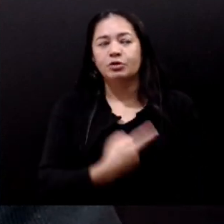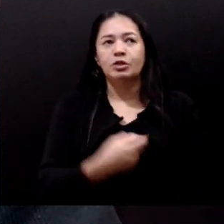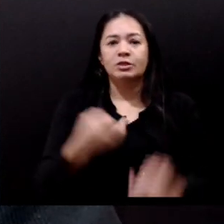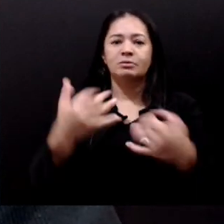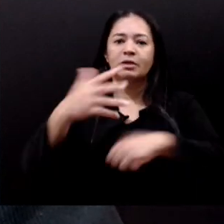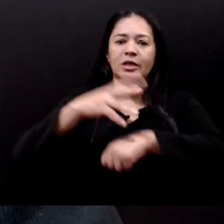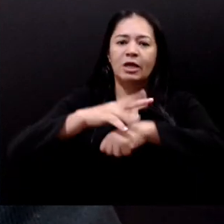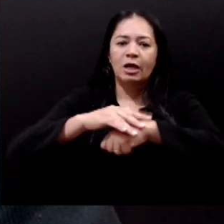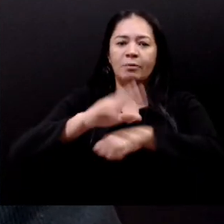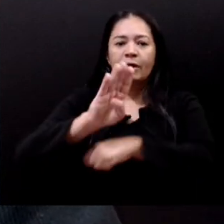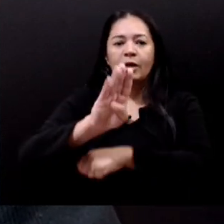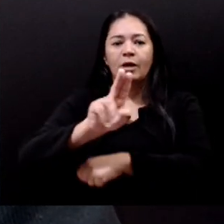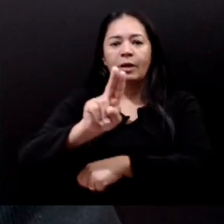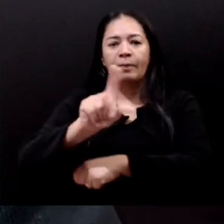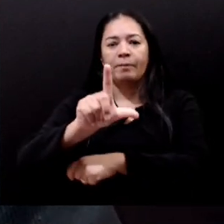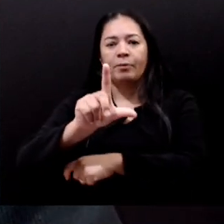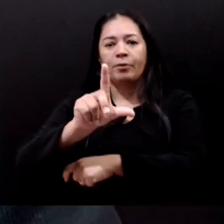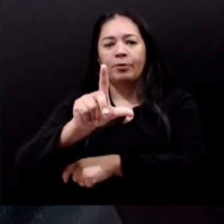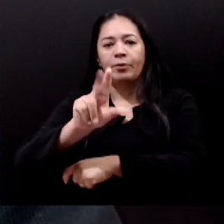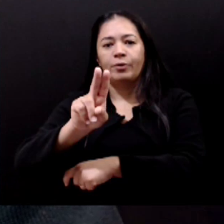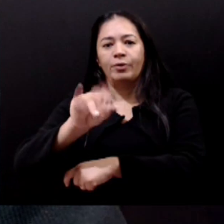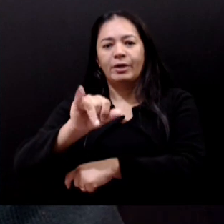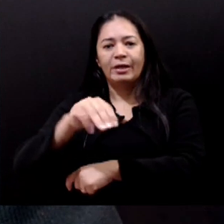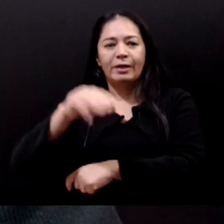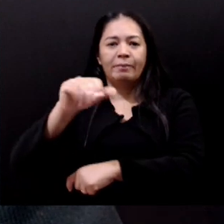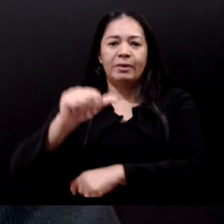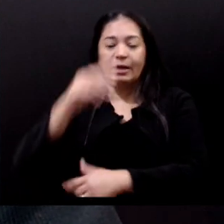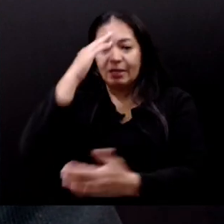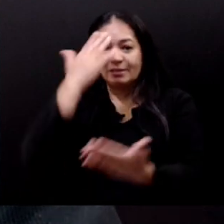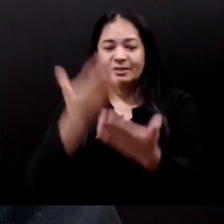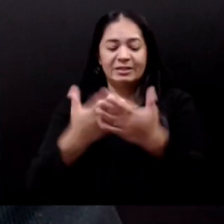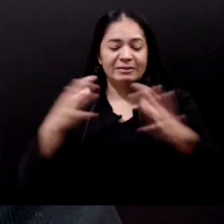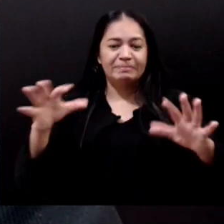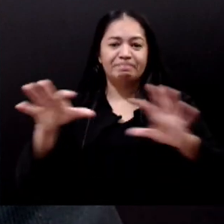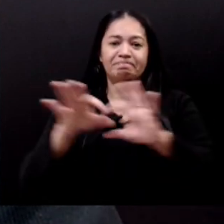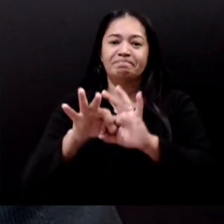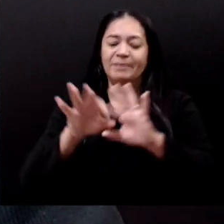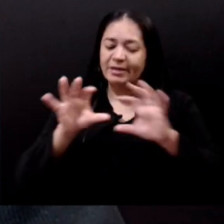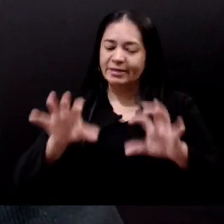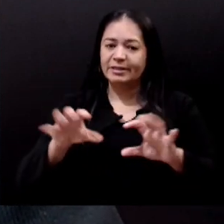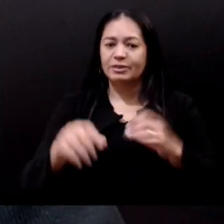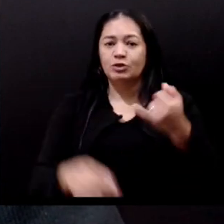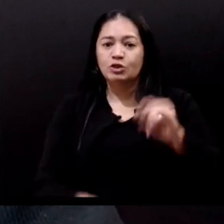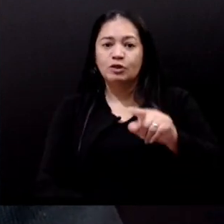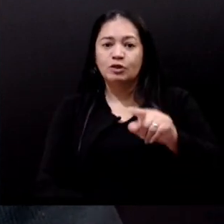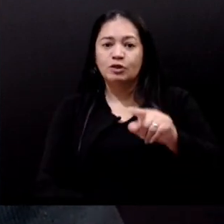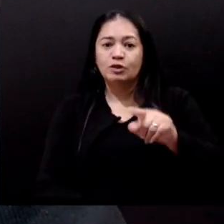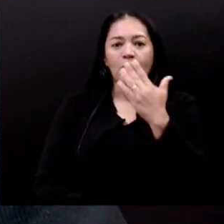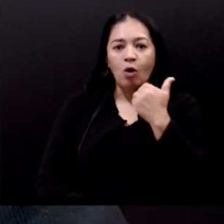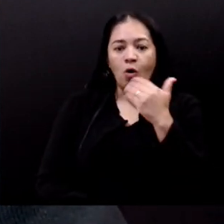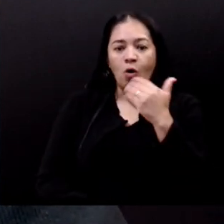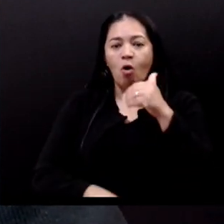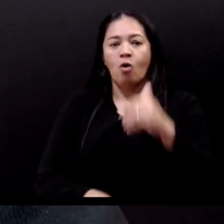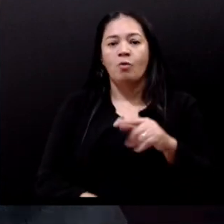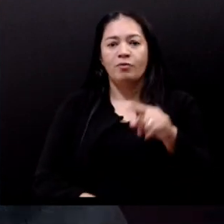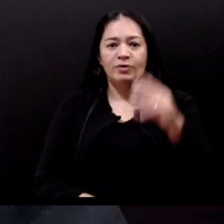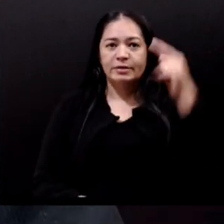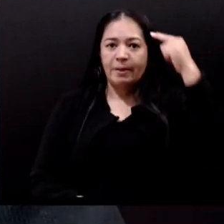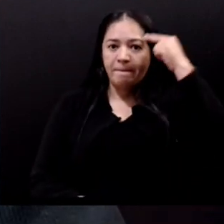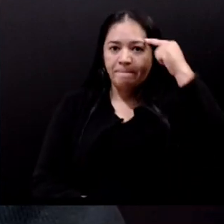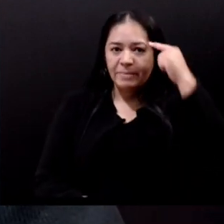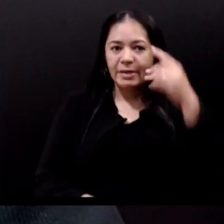as crenças, elas estão muito ligadas a isso. Então, quando você come algo que você entende que não te faz bem, porque você tem aquela